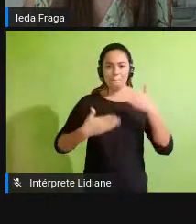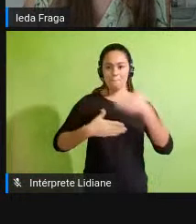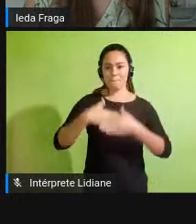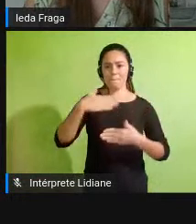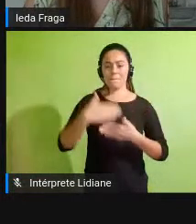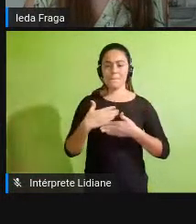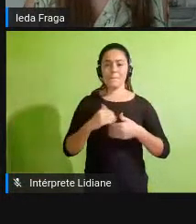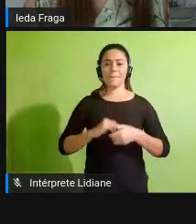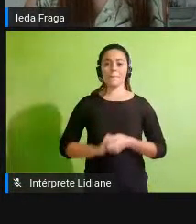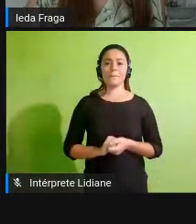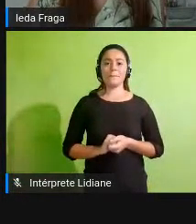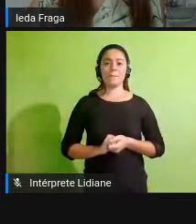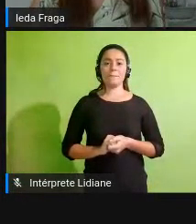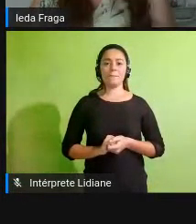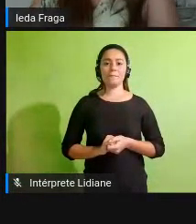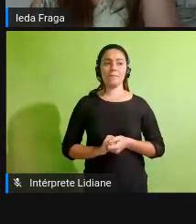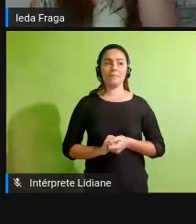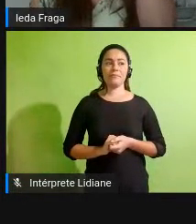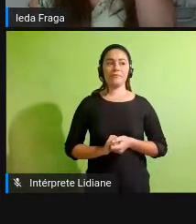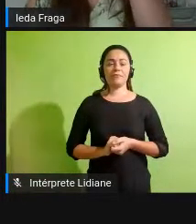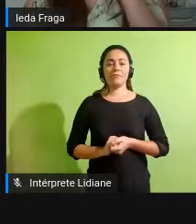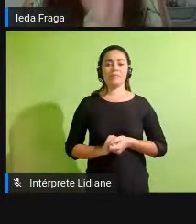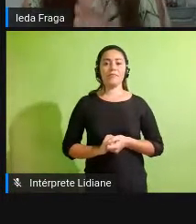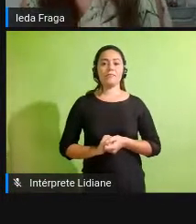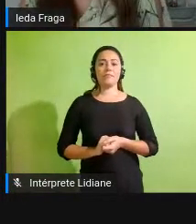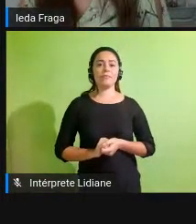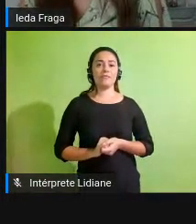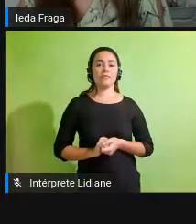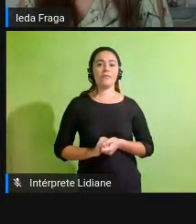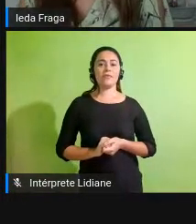Da simulação. Isso. Bom,